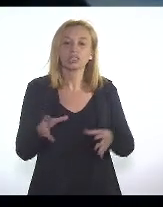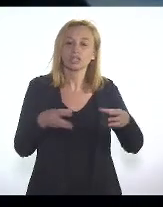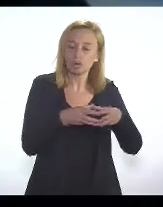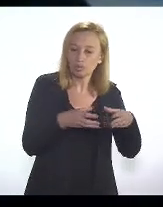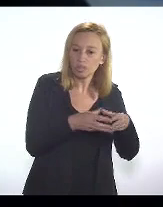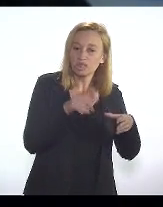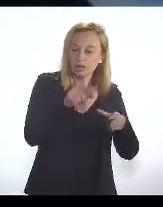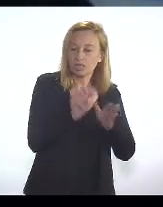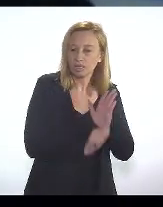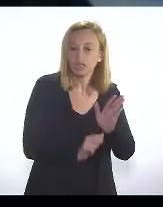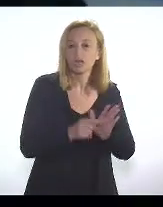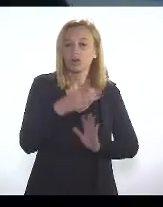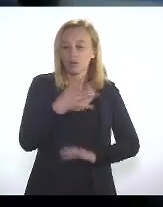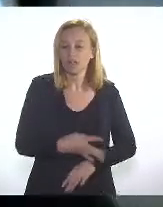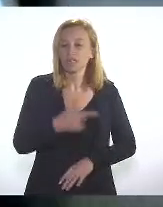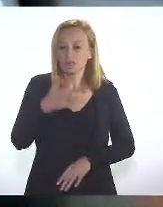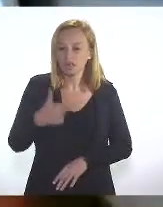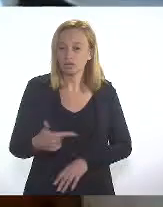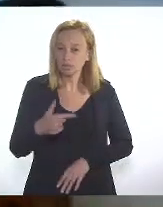redação, é o 4275.